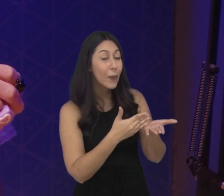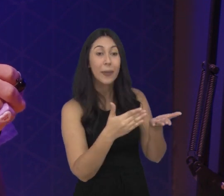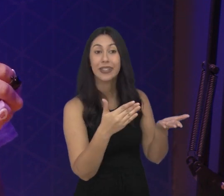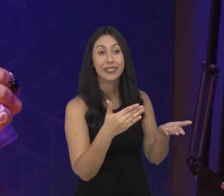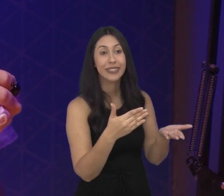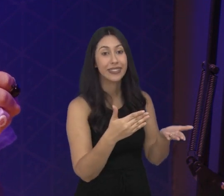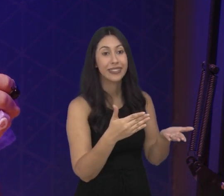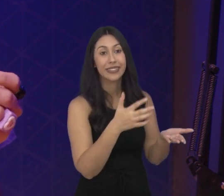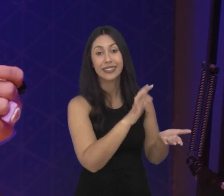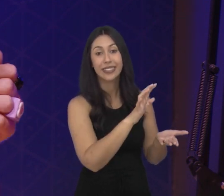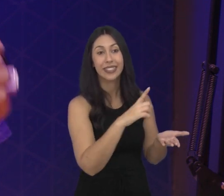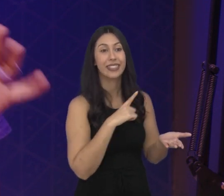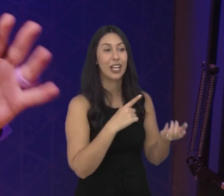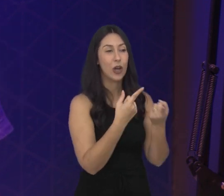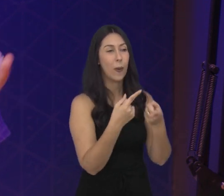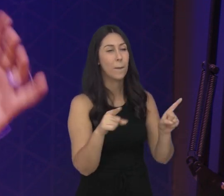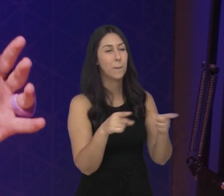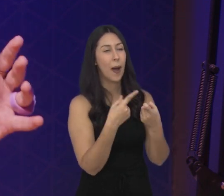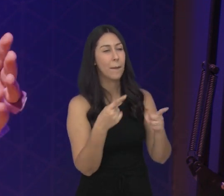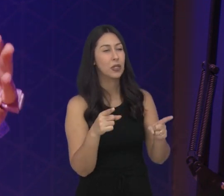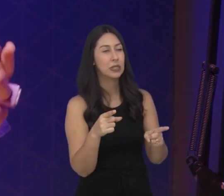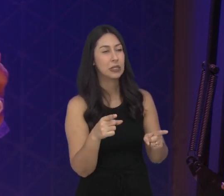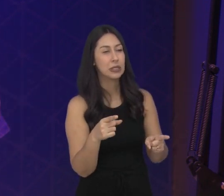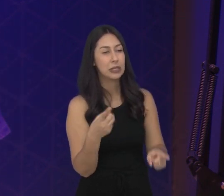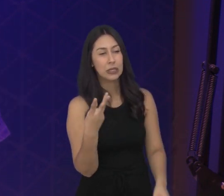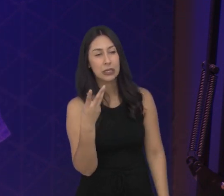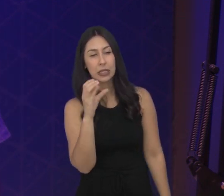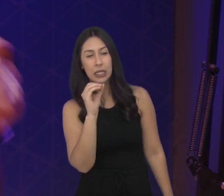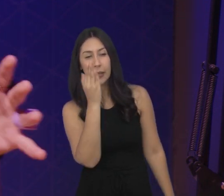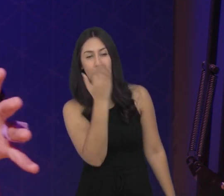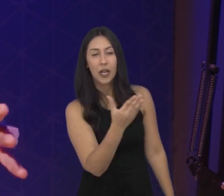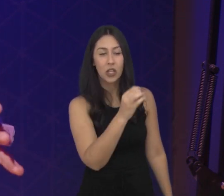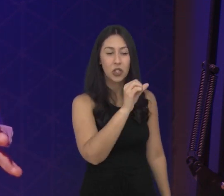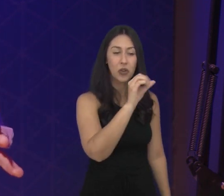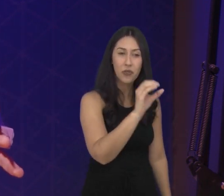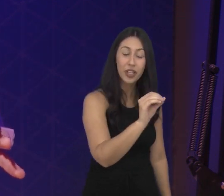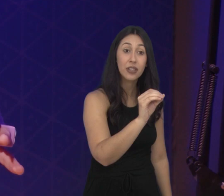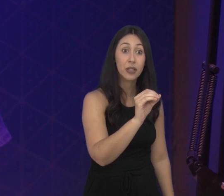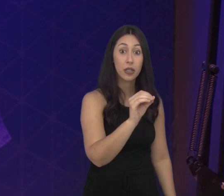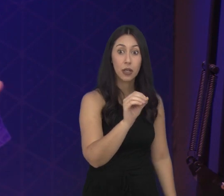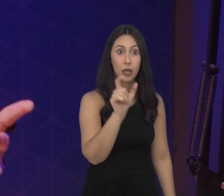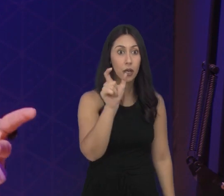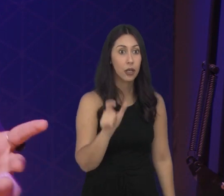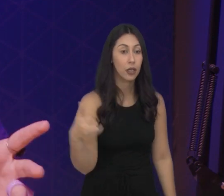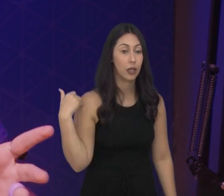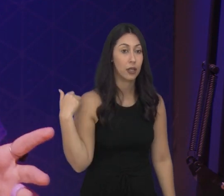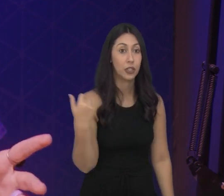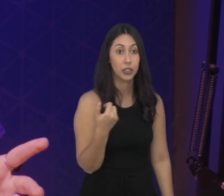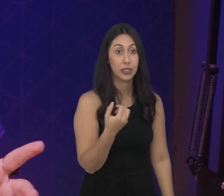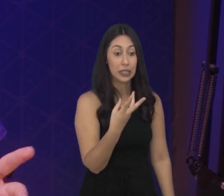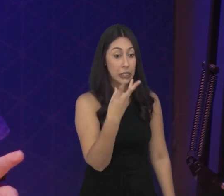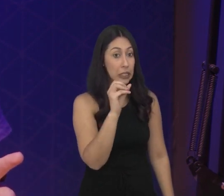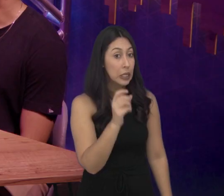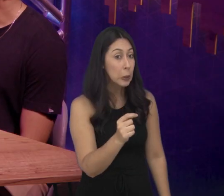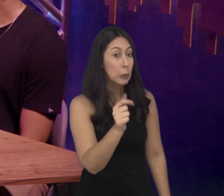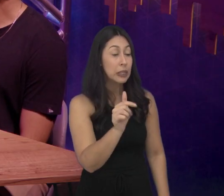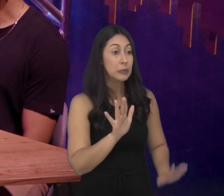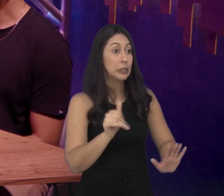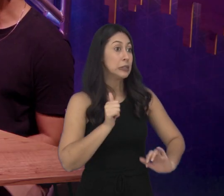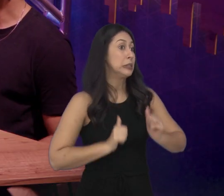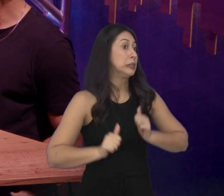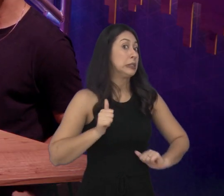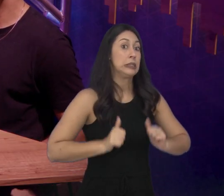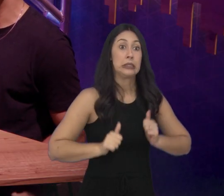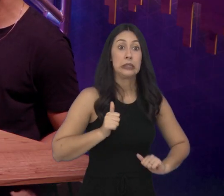música que eu acho que é 30/90. E ele vai fazer 30 anos e ele tá desesperado, porque ele ainda não é